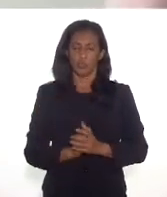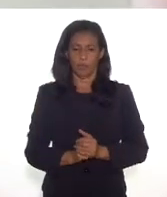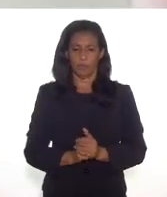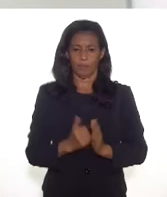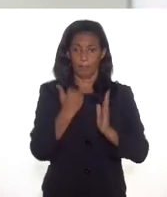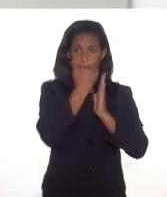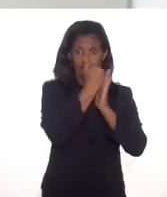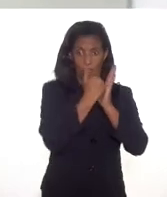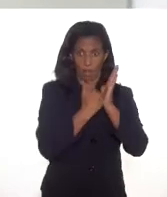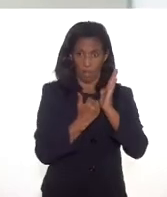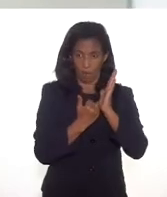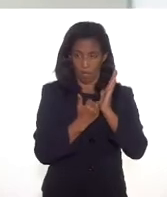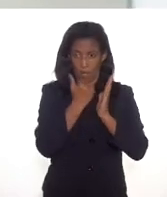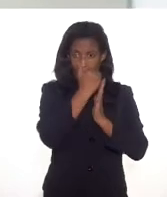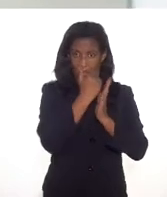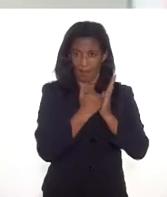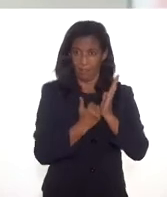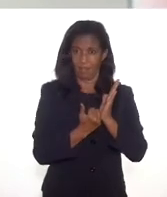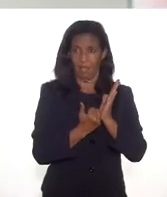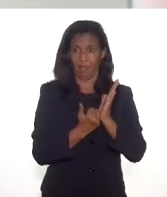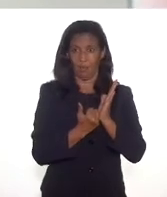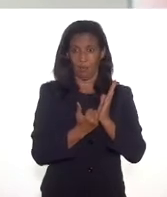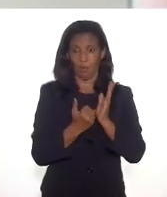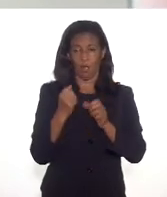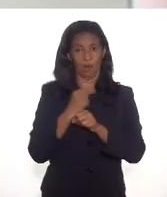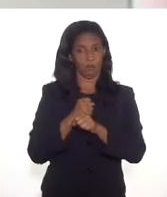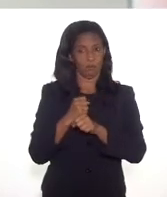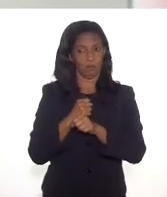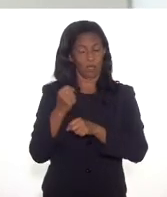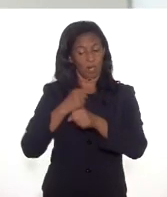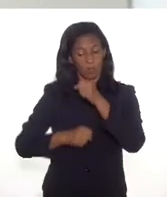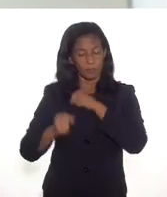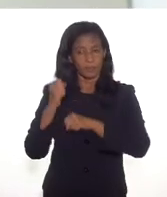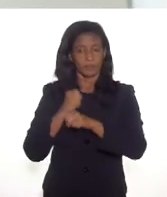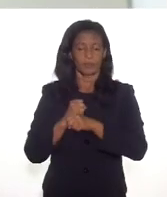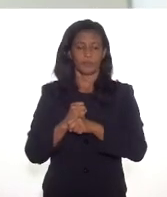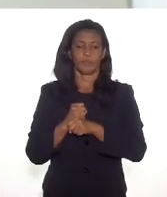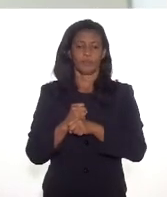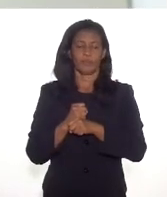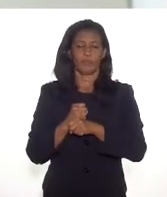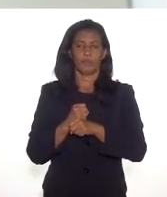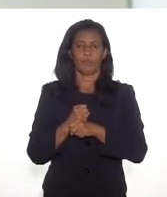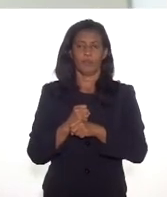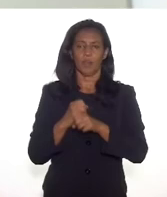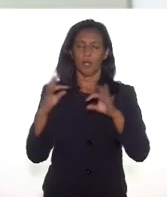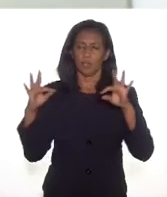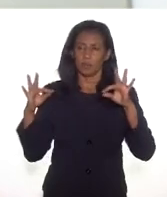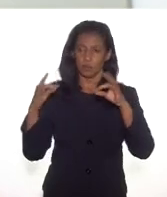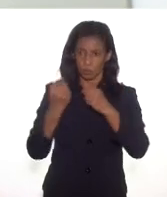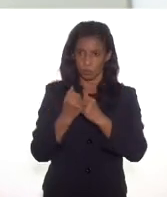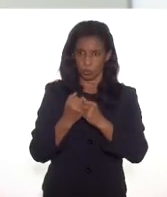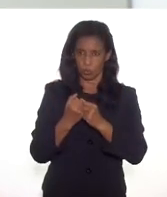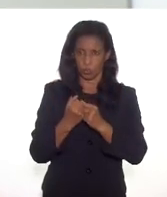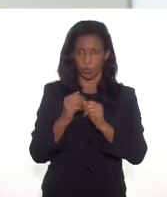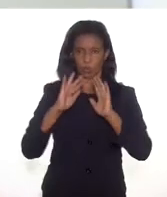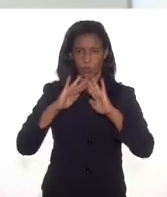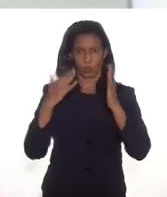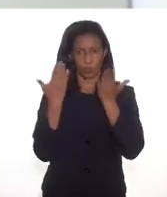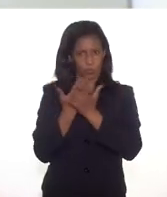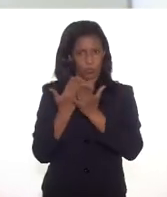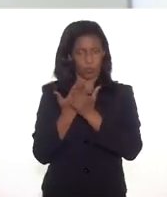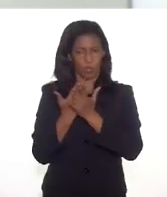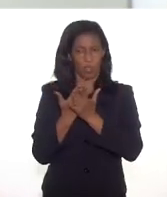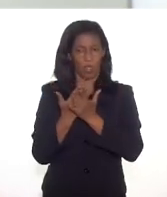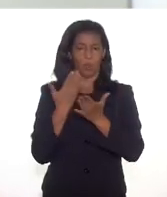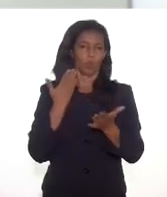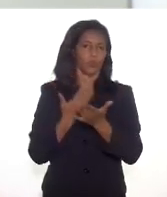calendário letivo. Ano passado, em praticamente todas as redes, os alunos progrediram